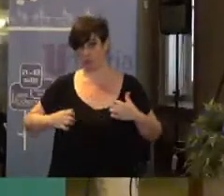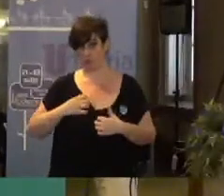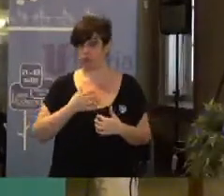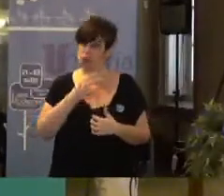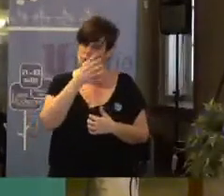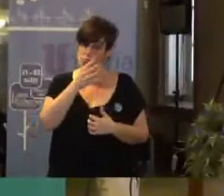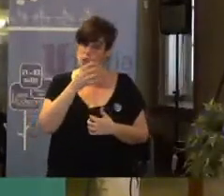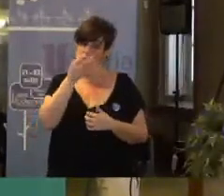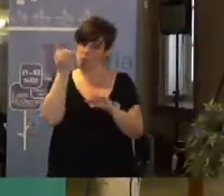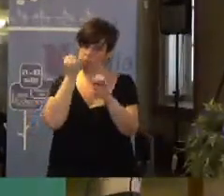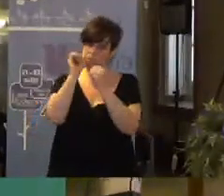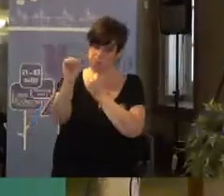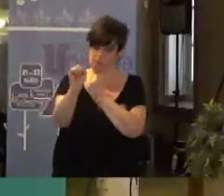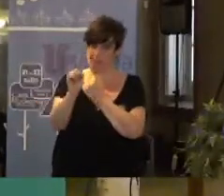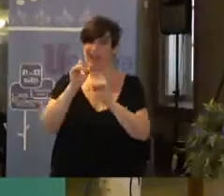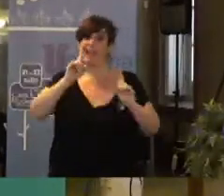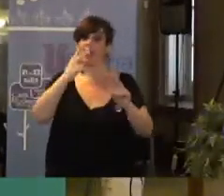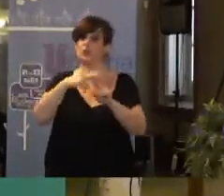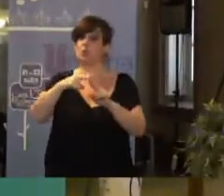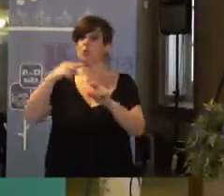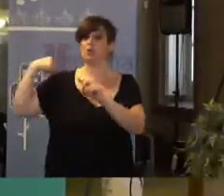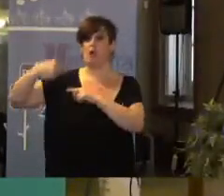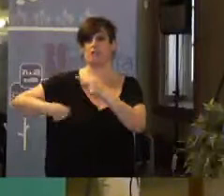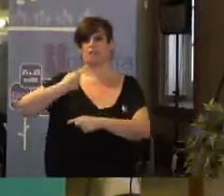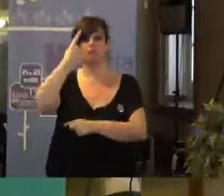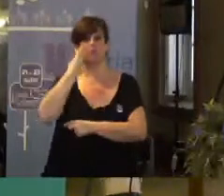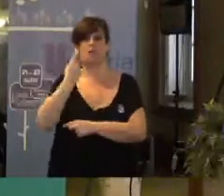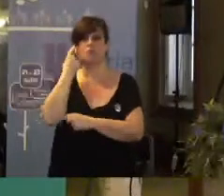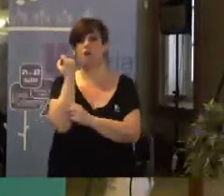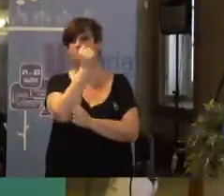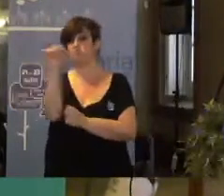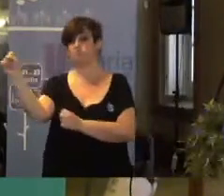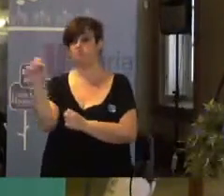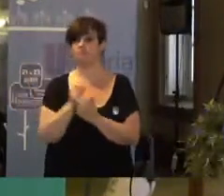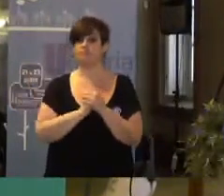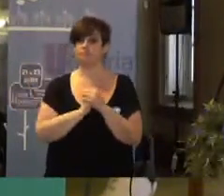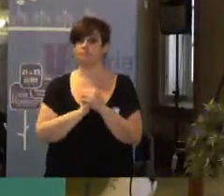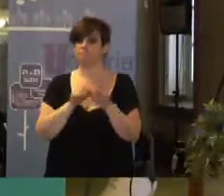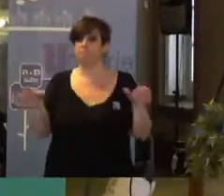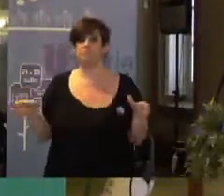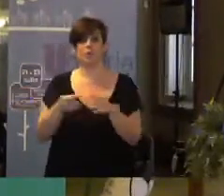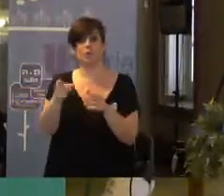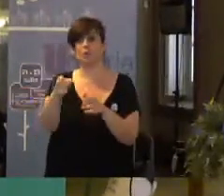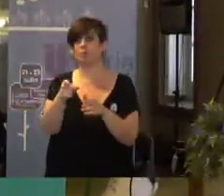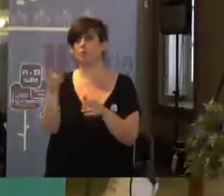insubordinação com a política tradicional, com a política fóssil. São partidos que se